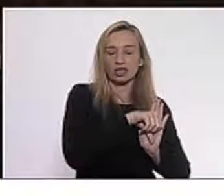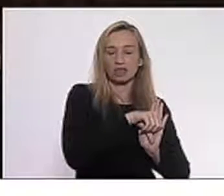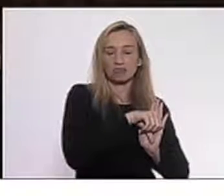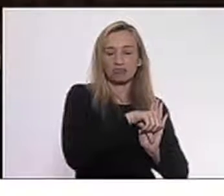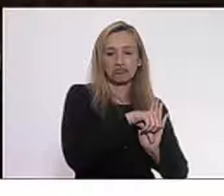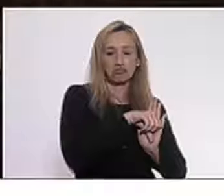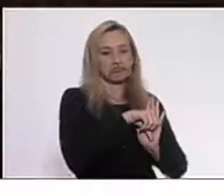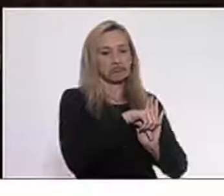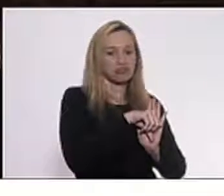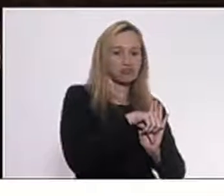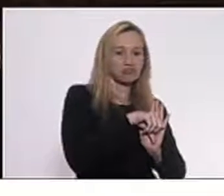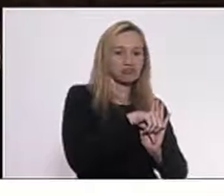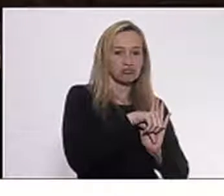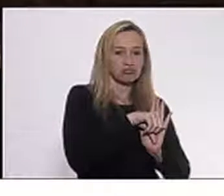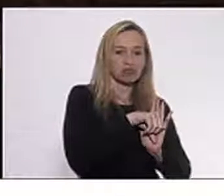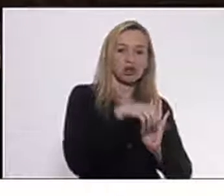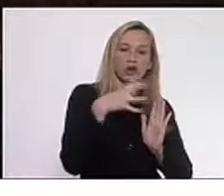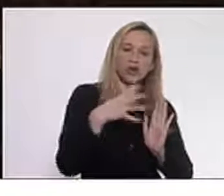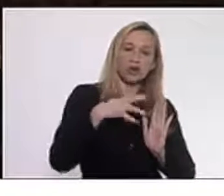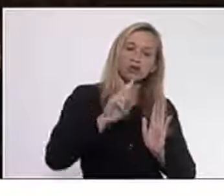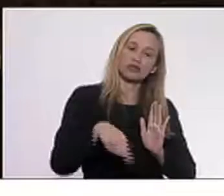aliás,